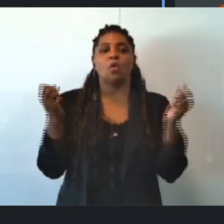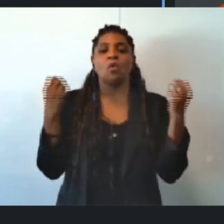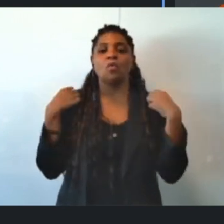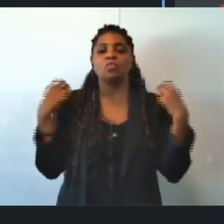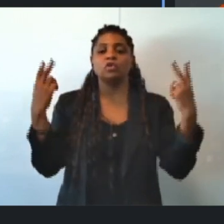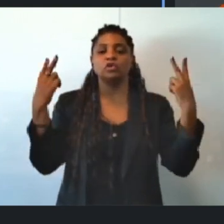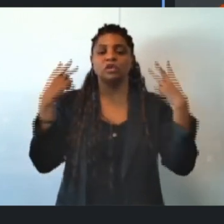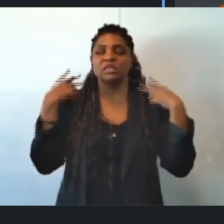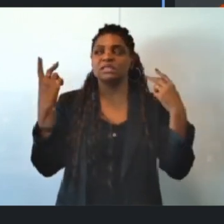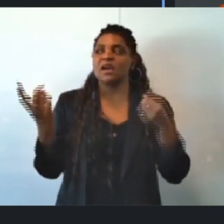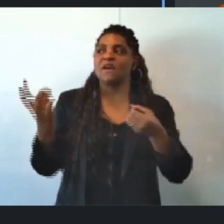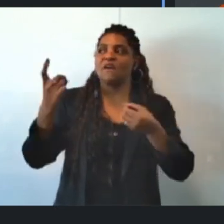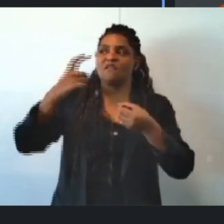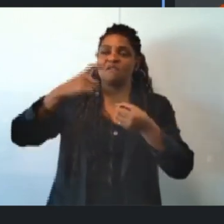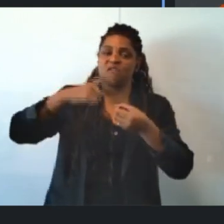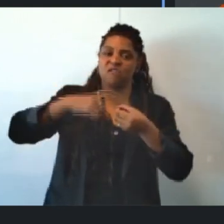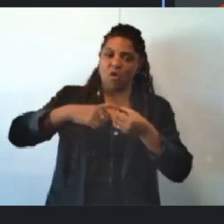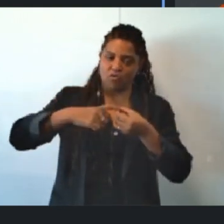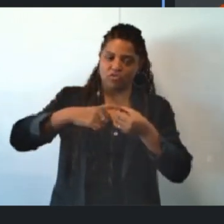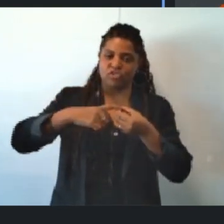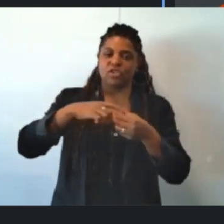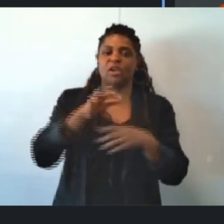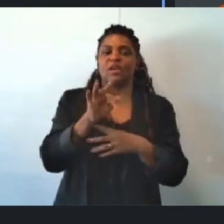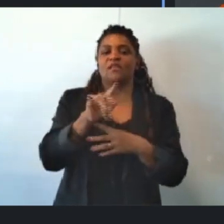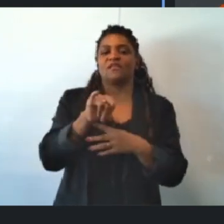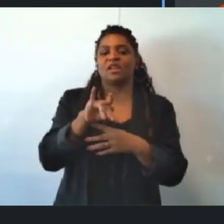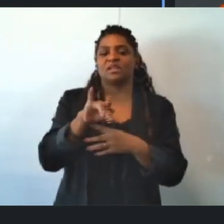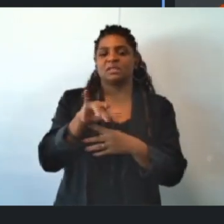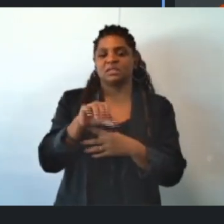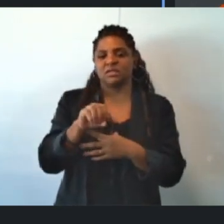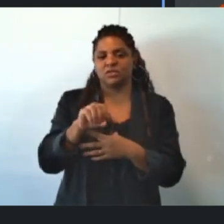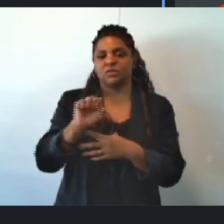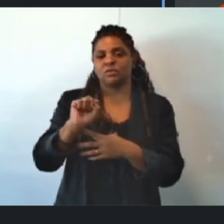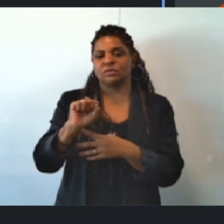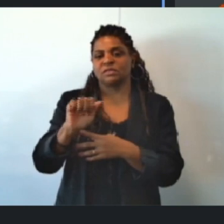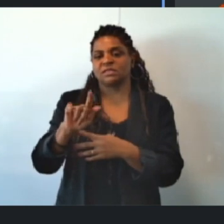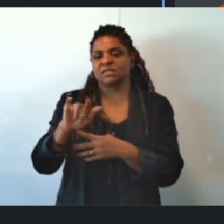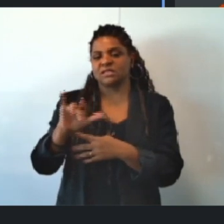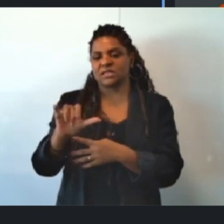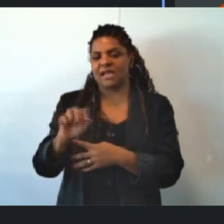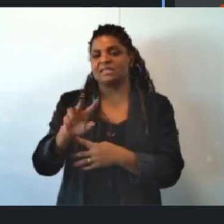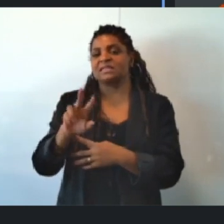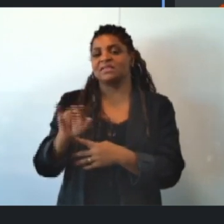Salles. Isso vai ser normalizado, foi somente nesse primeiro momento, tá ok? E